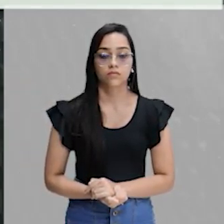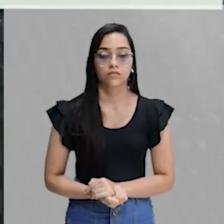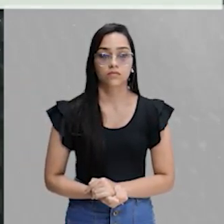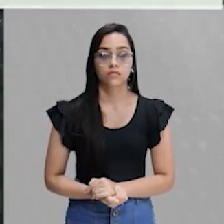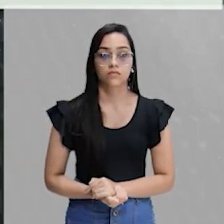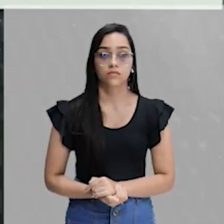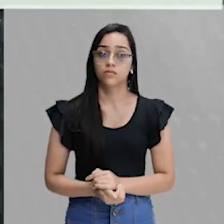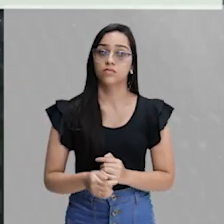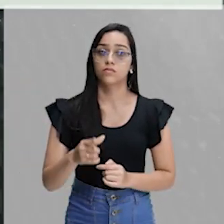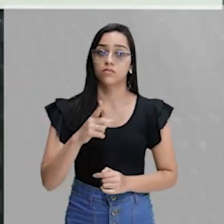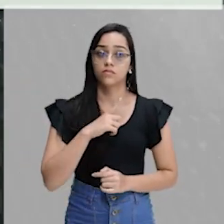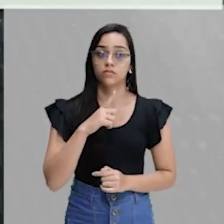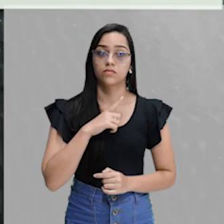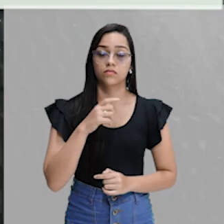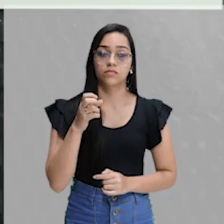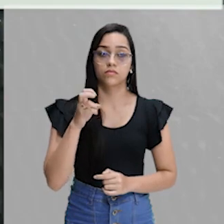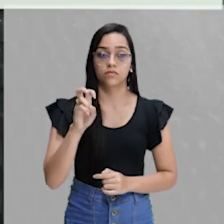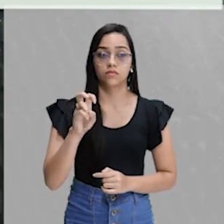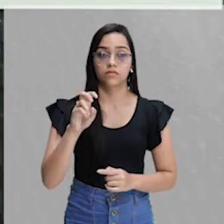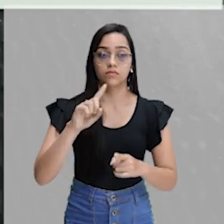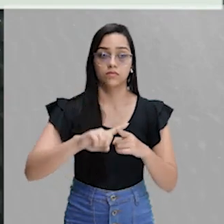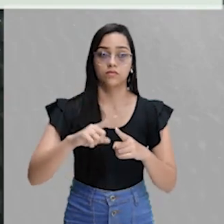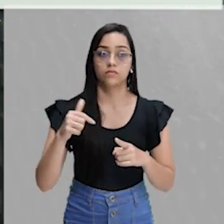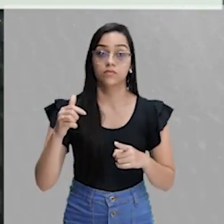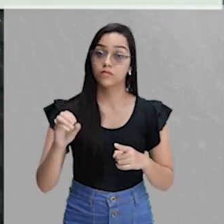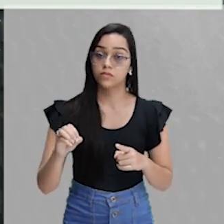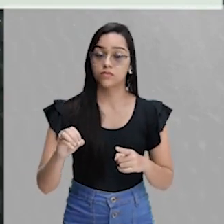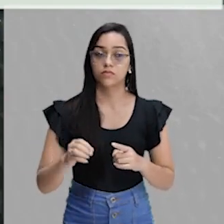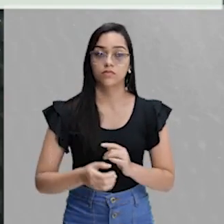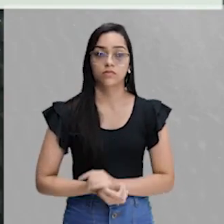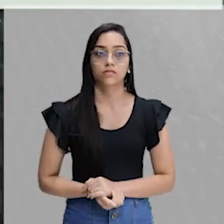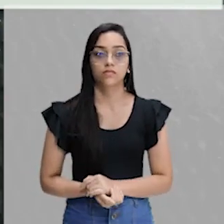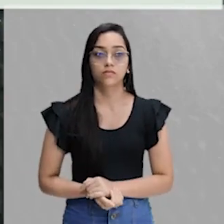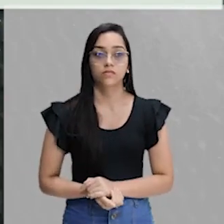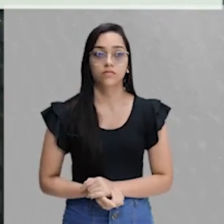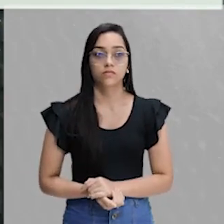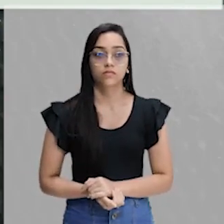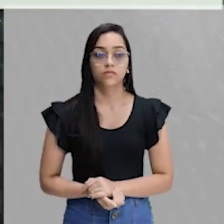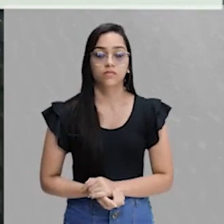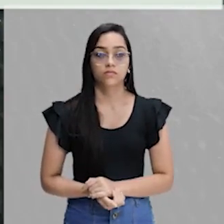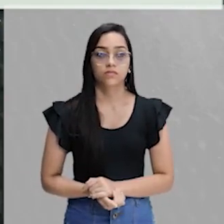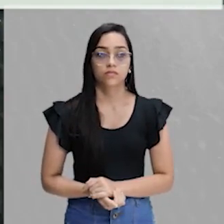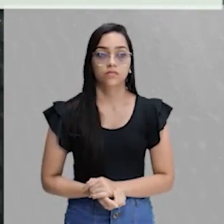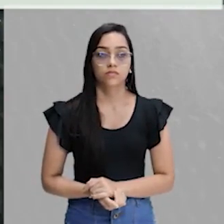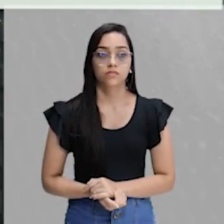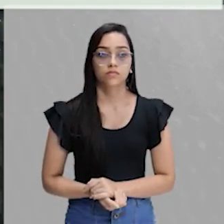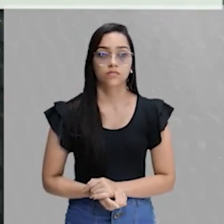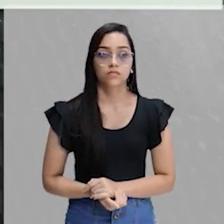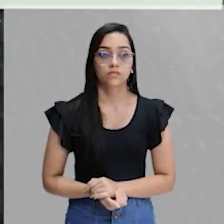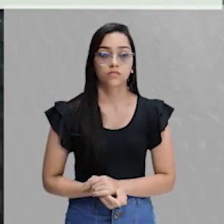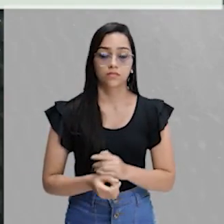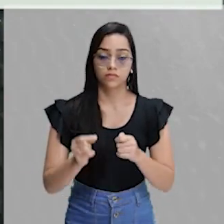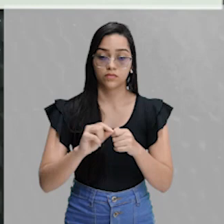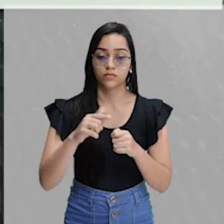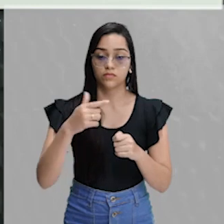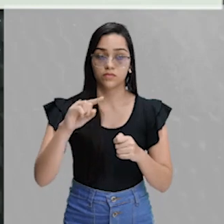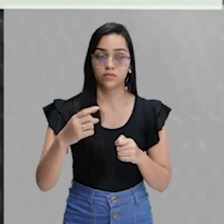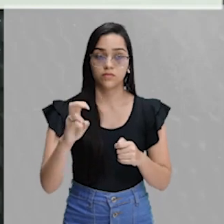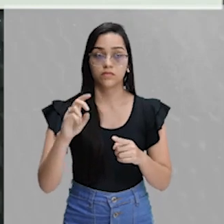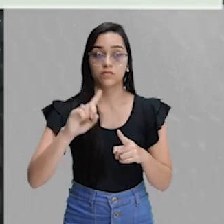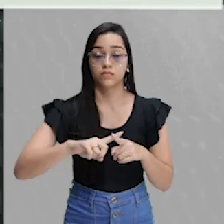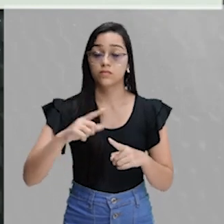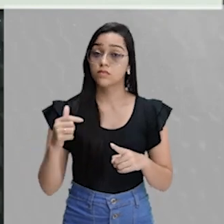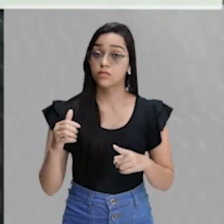Isso sobre, né, 5 vezes 10. Ok? Então, fazendo 2,5